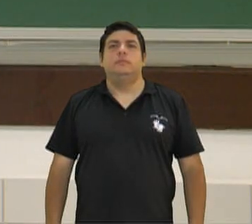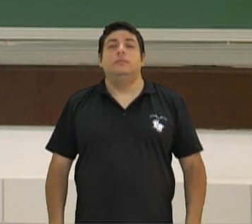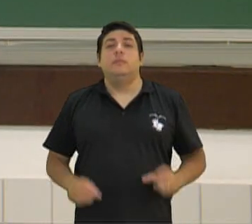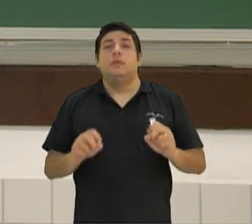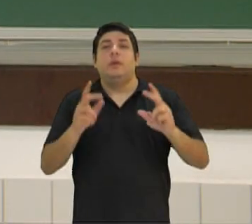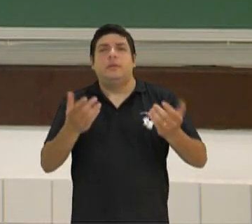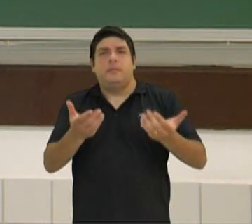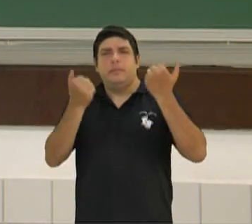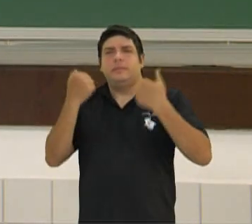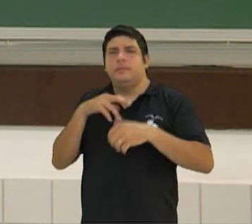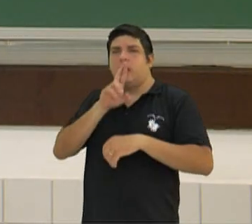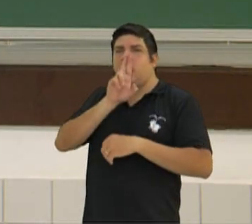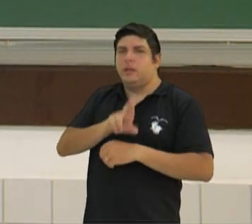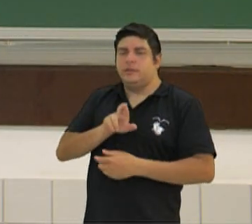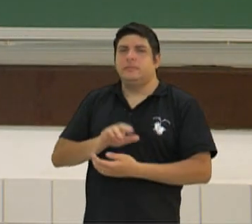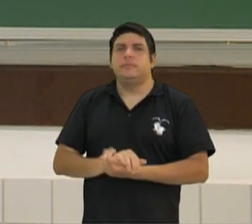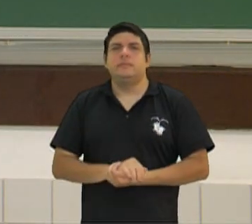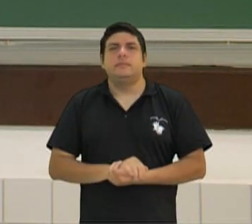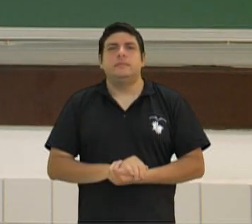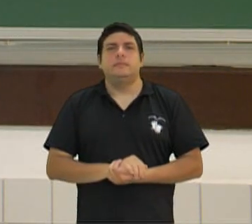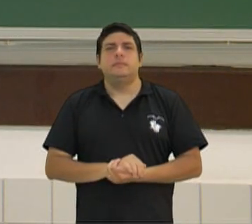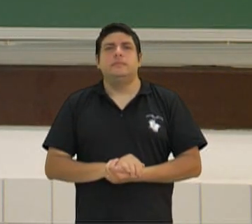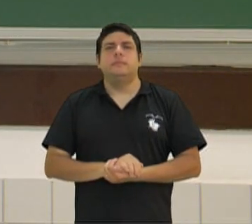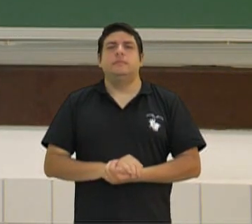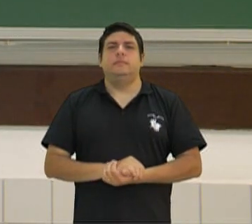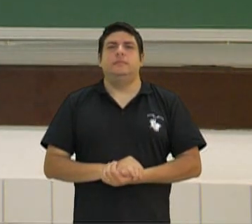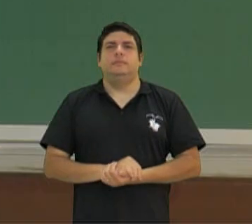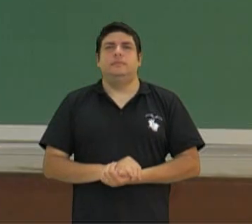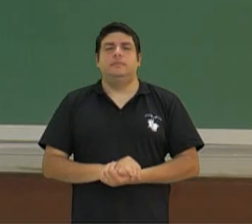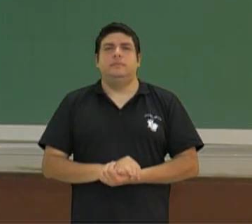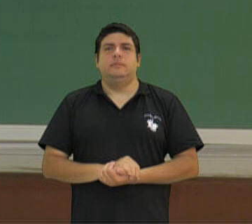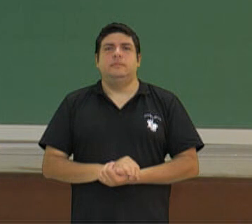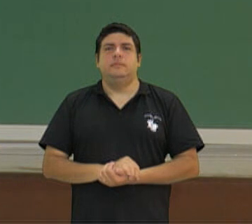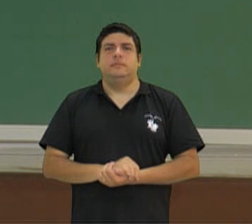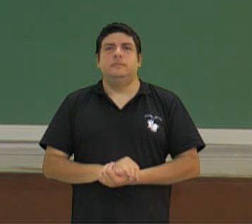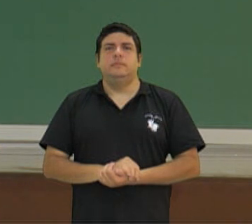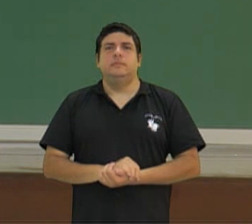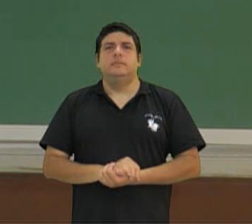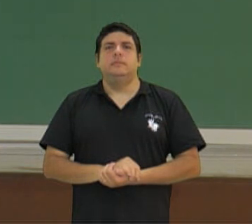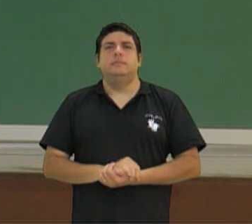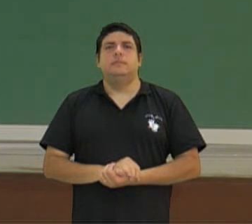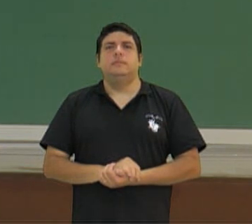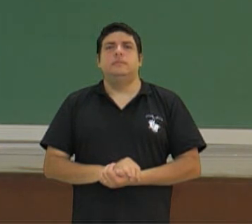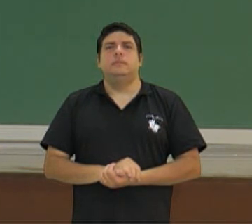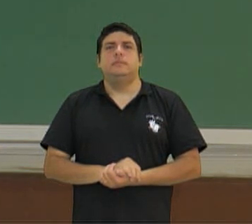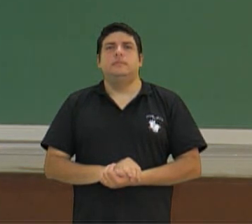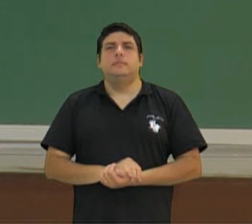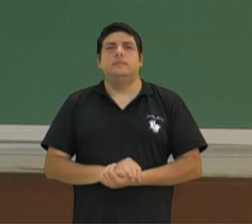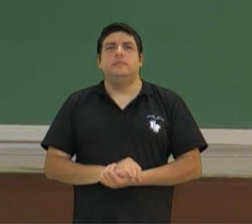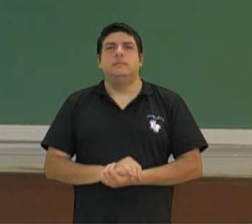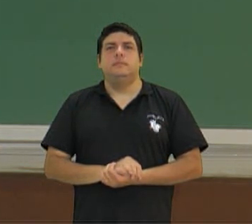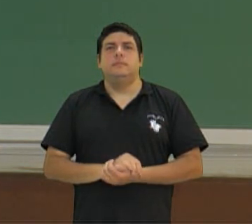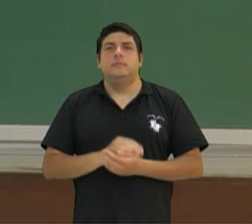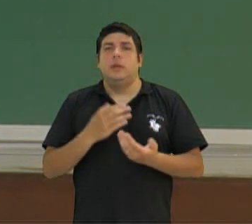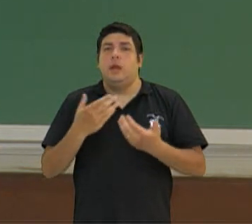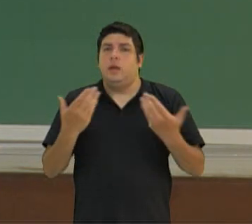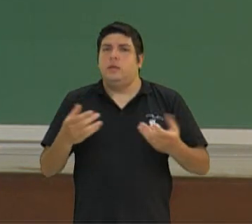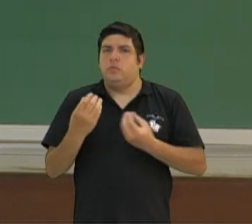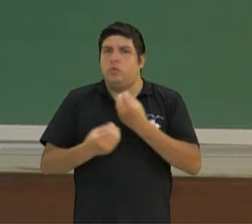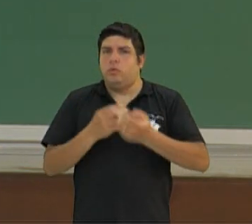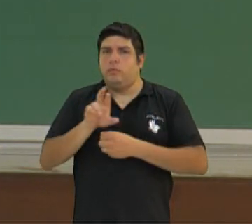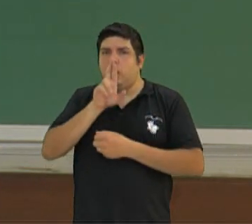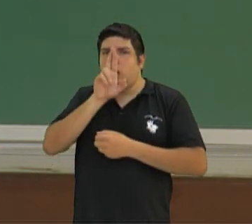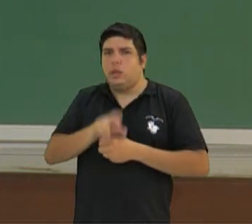Vamos ver aqui então as respostas, pessoal. Have you ever heard of Valentine's Day? Yes, I have or no, I haven't. Seria uma